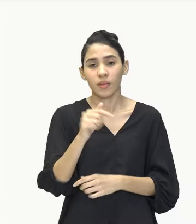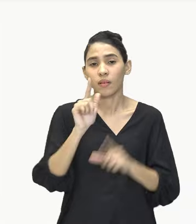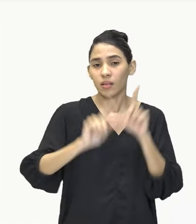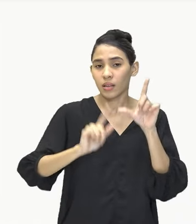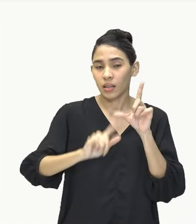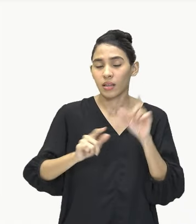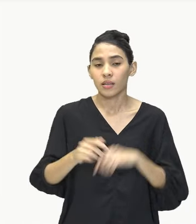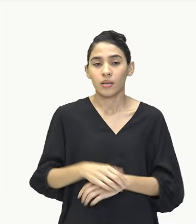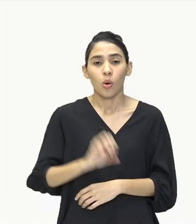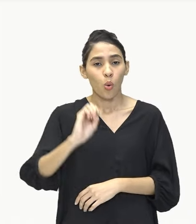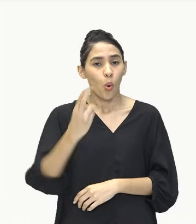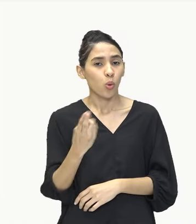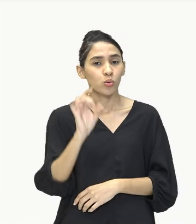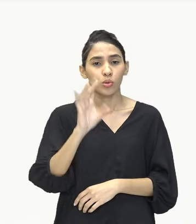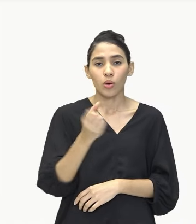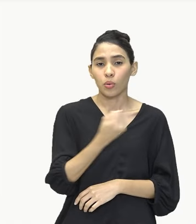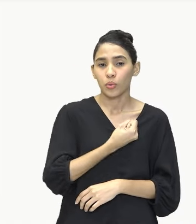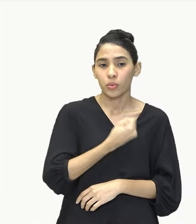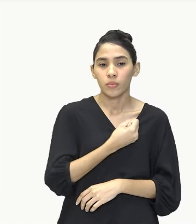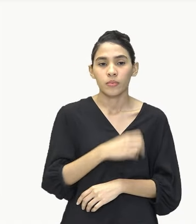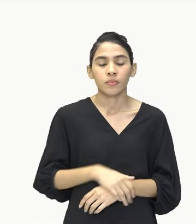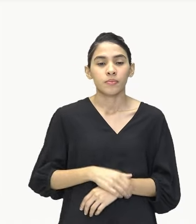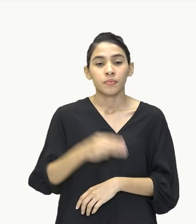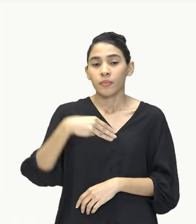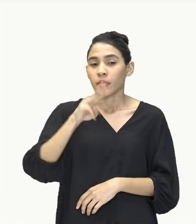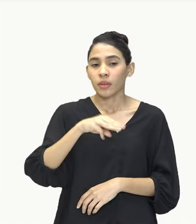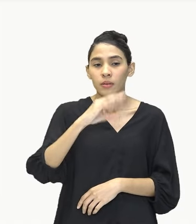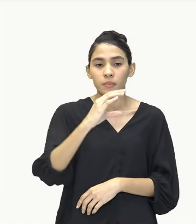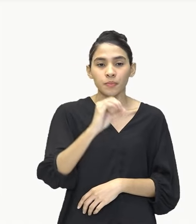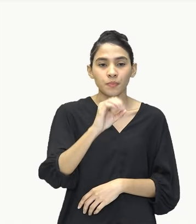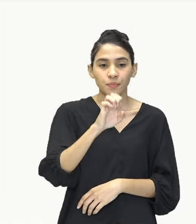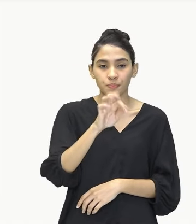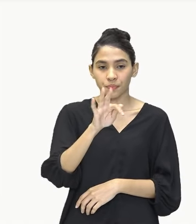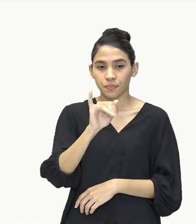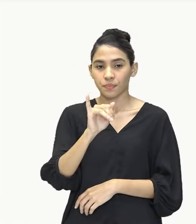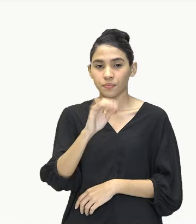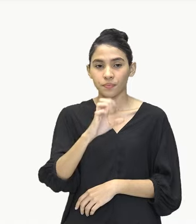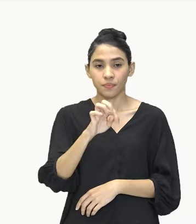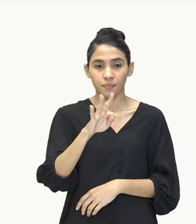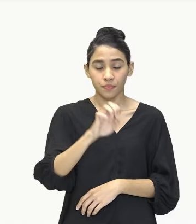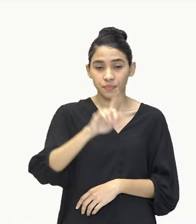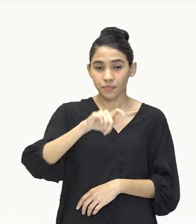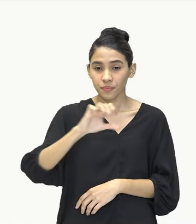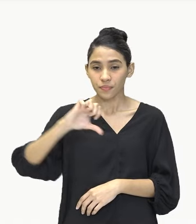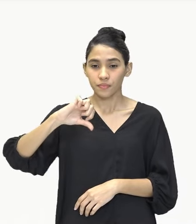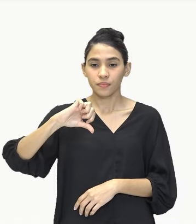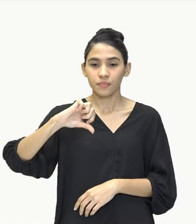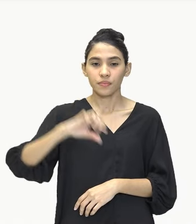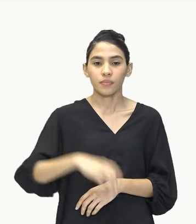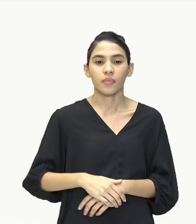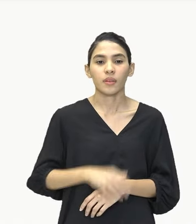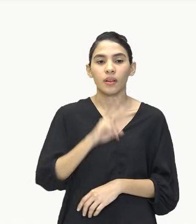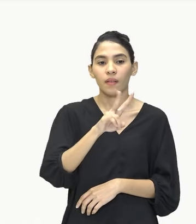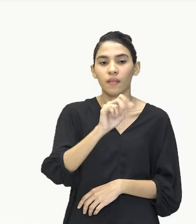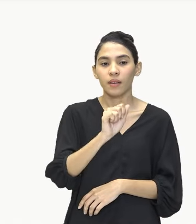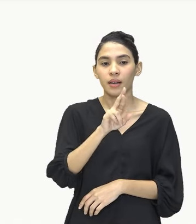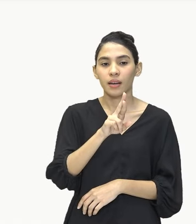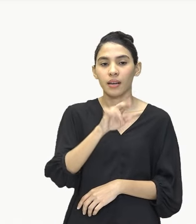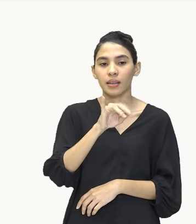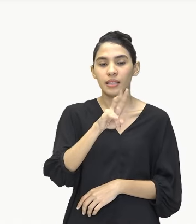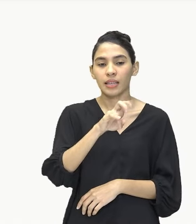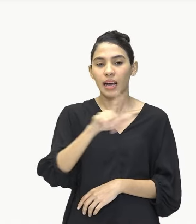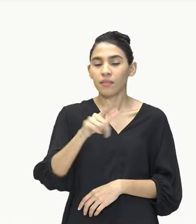a variável. Quem é o coeficiente? É o 9. A variável? Não.